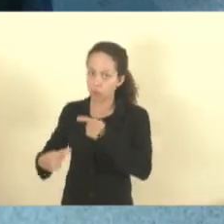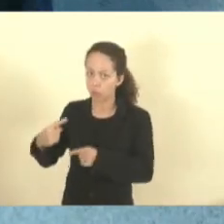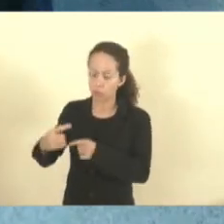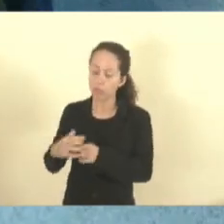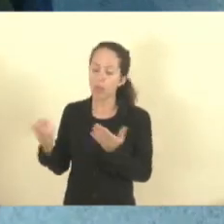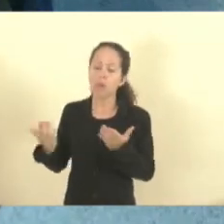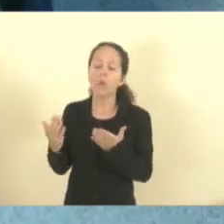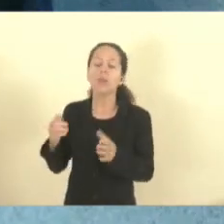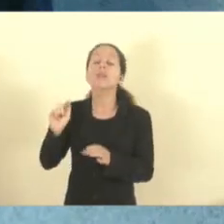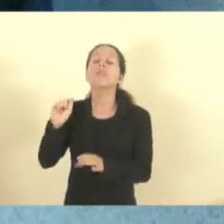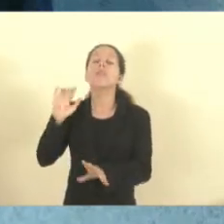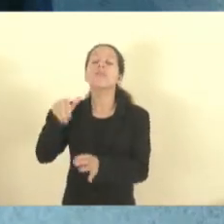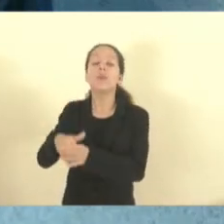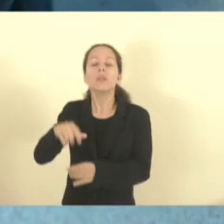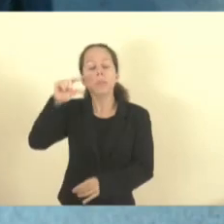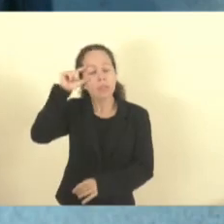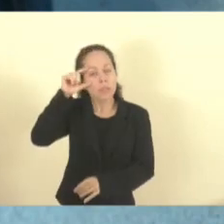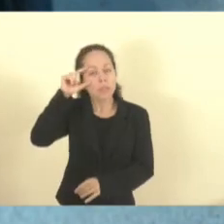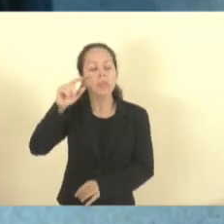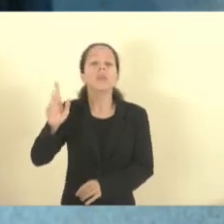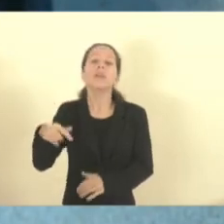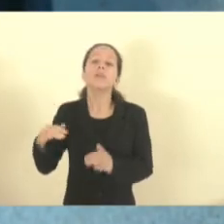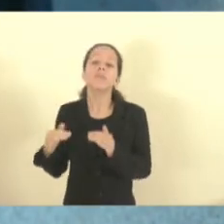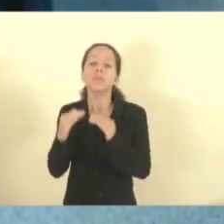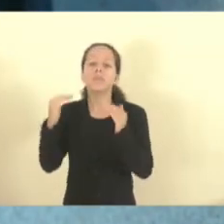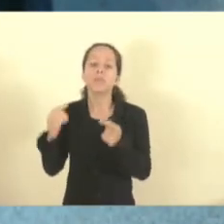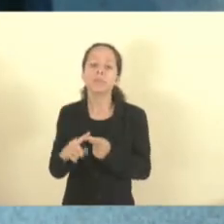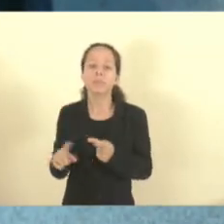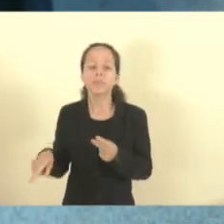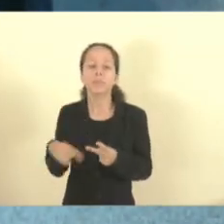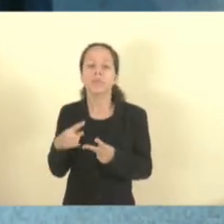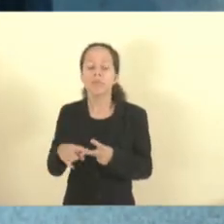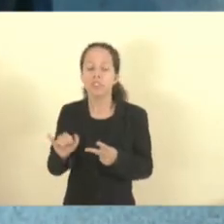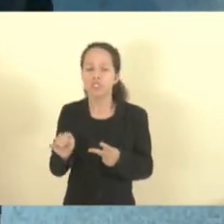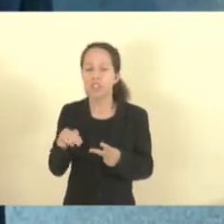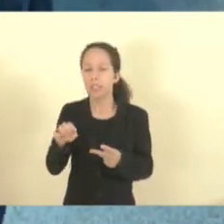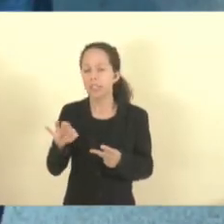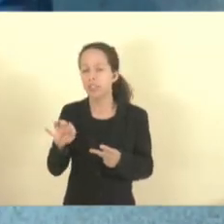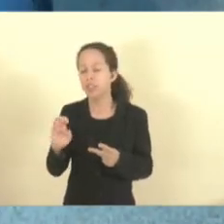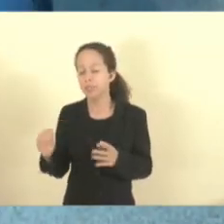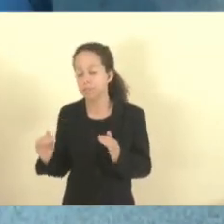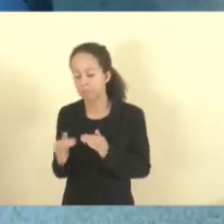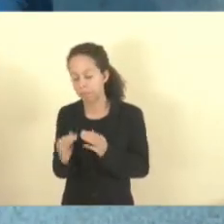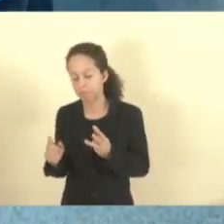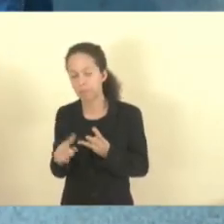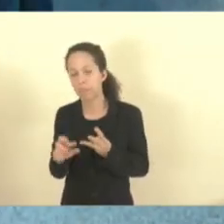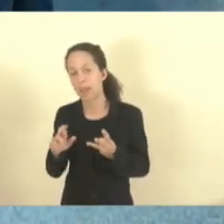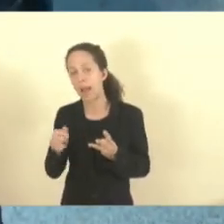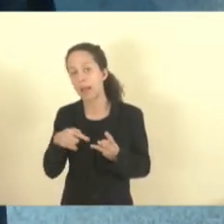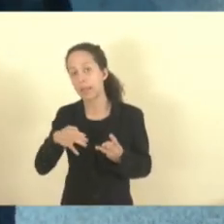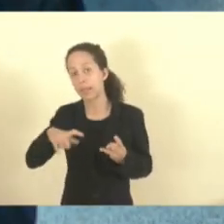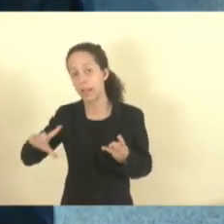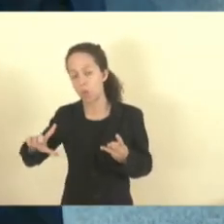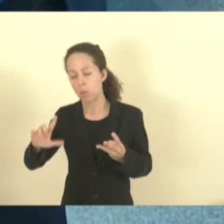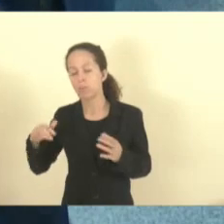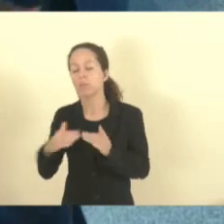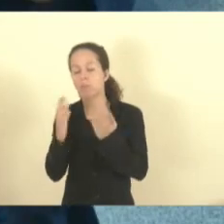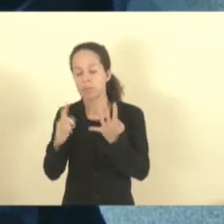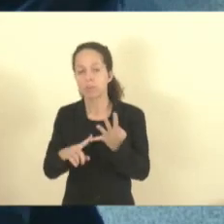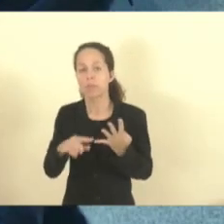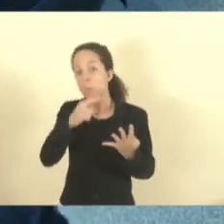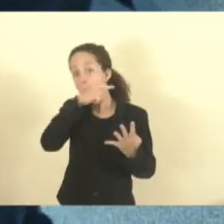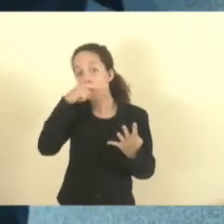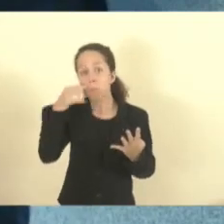deputado Mazinho dos Anjos, com relator deputado Janete de Sá, com relator deputado Raquel Lessa, com relator deputado